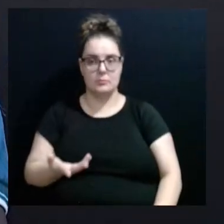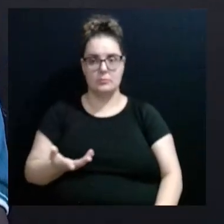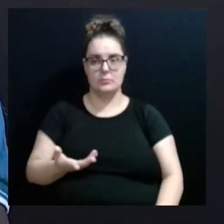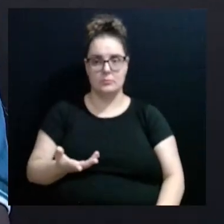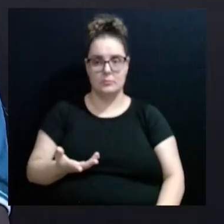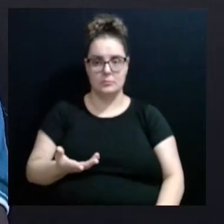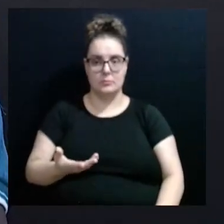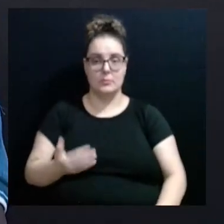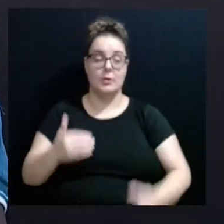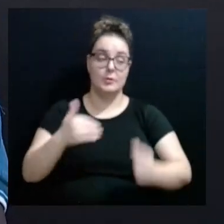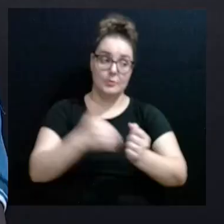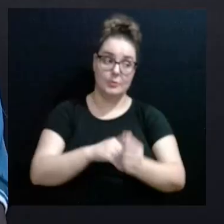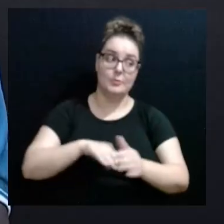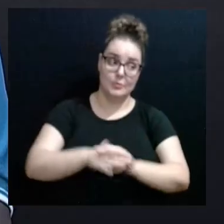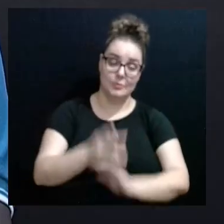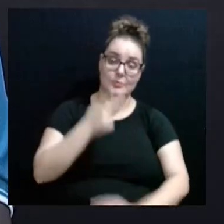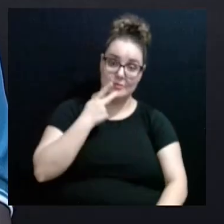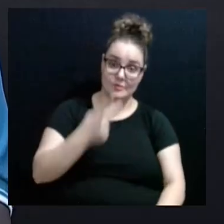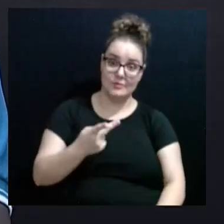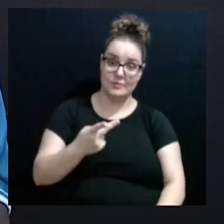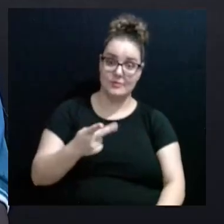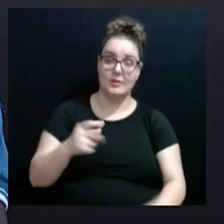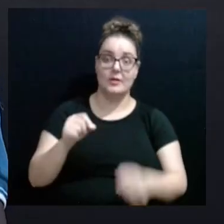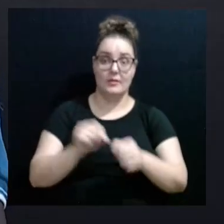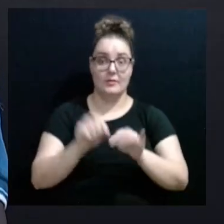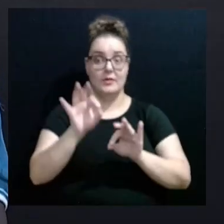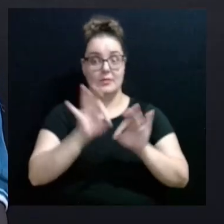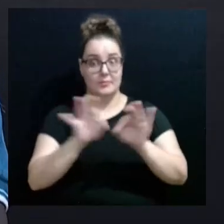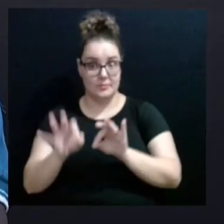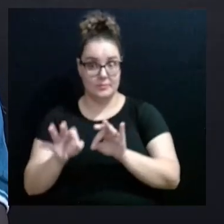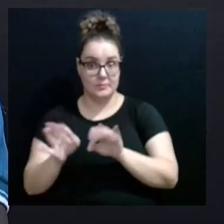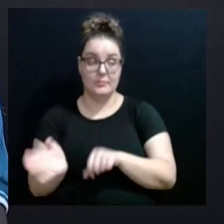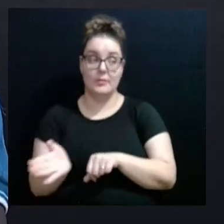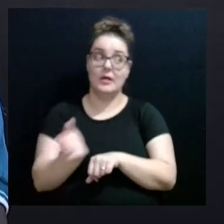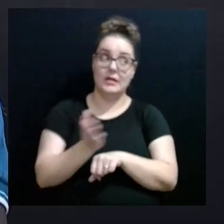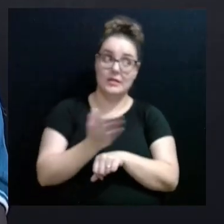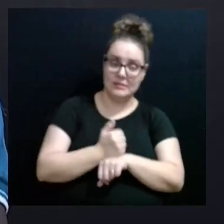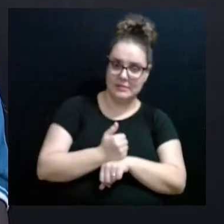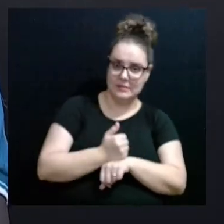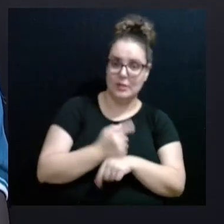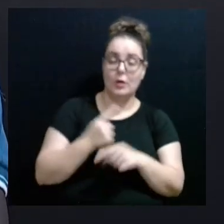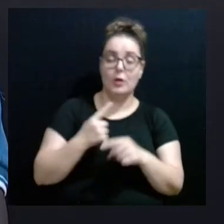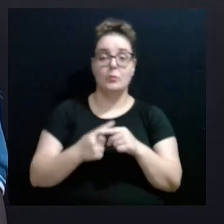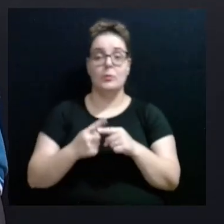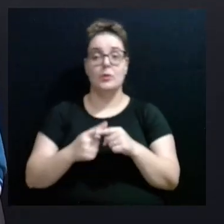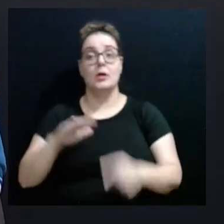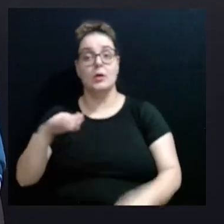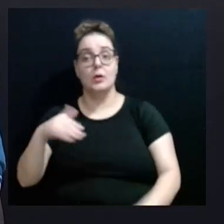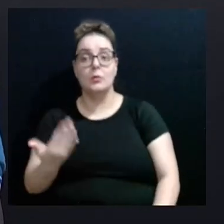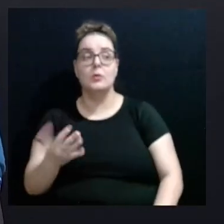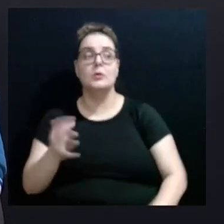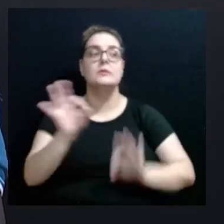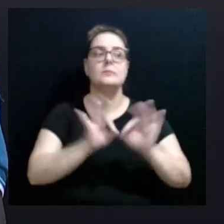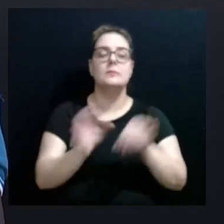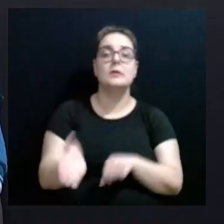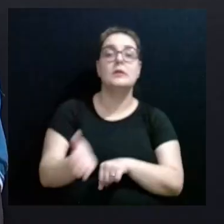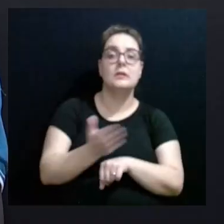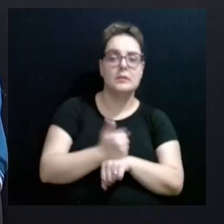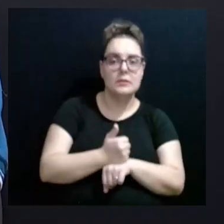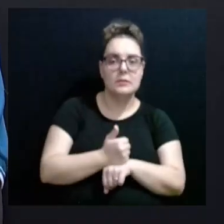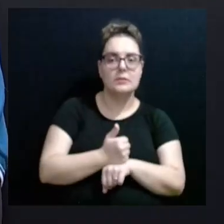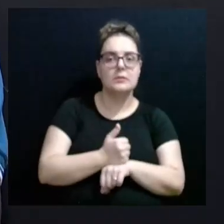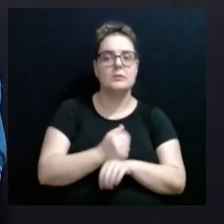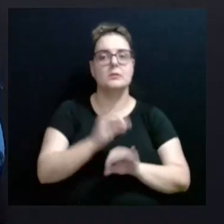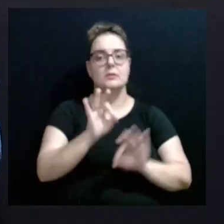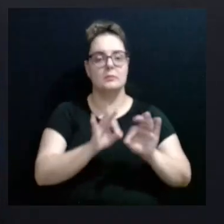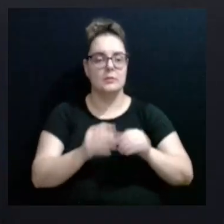né? Faça um planejamento antecipado, né? Porque quando você se antecipa, né, você se programa em fazer uma